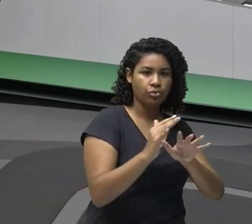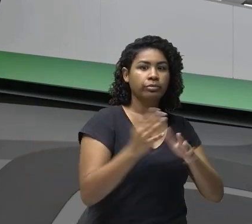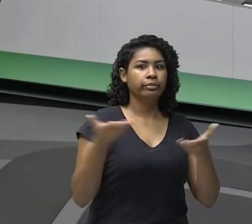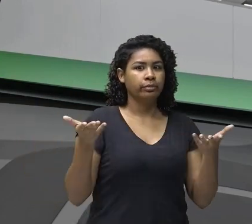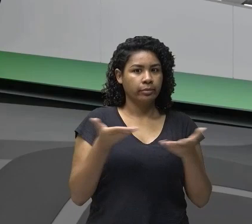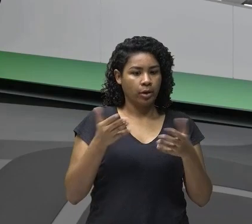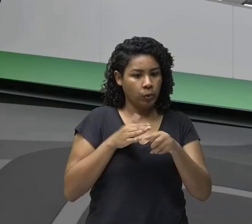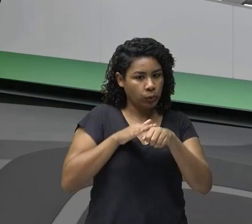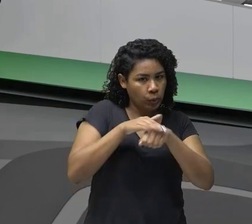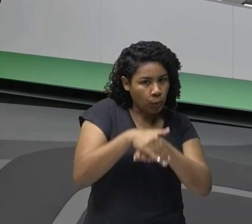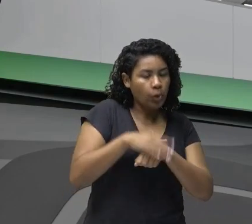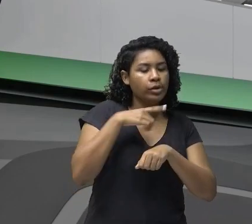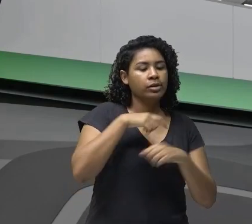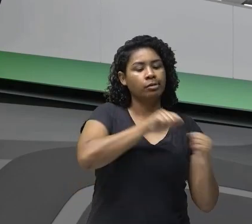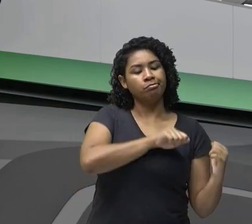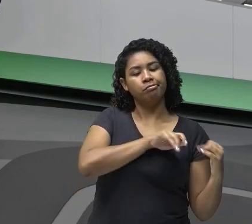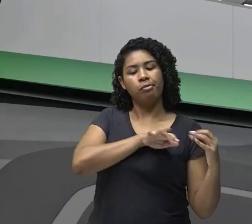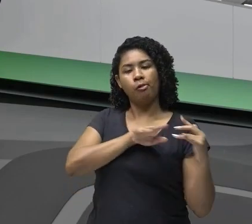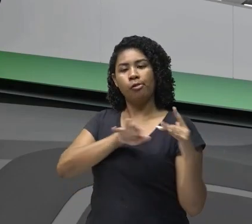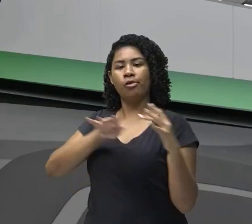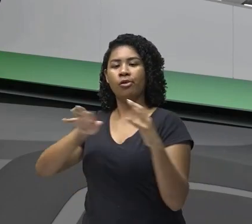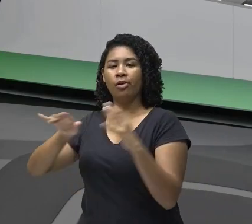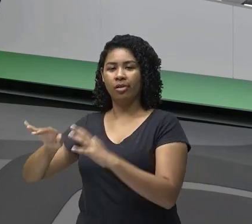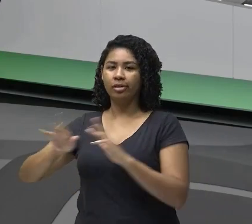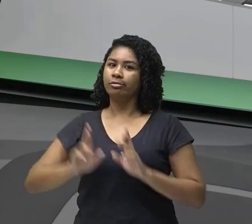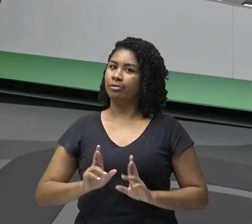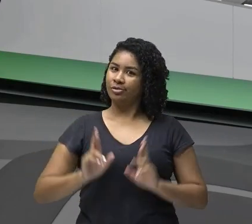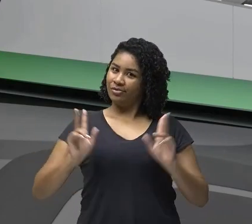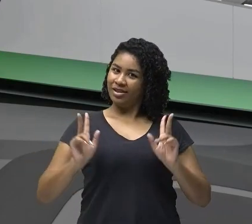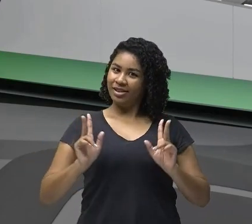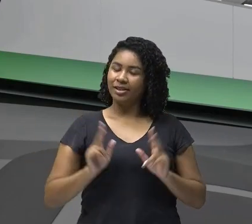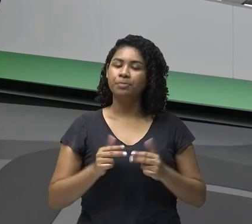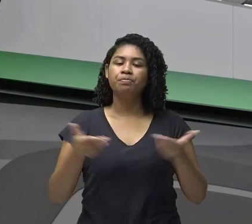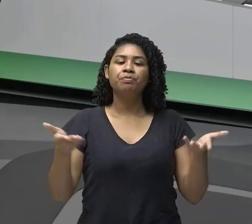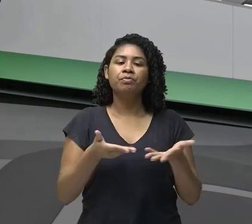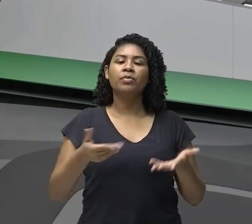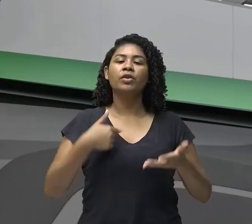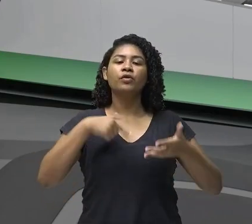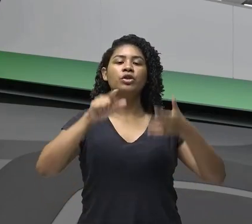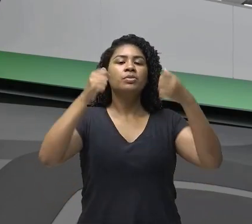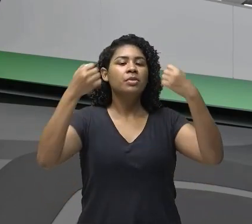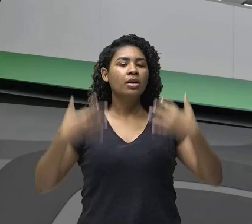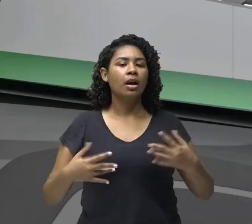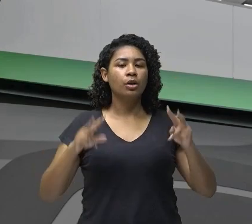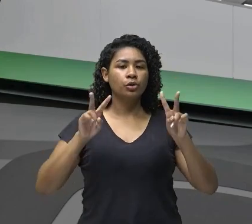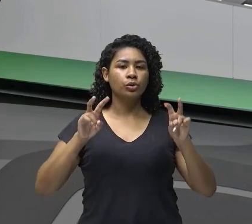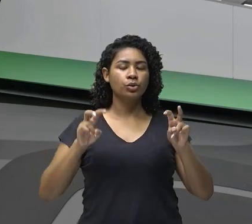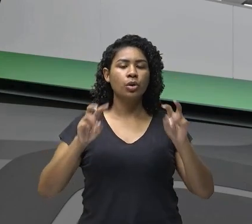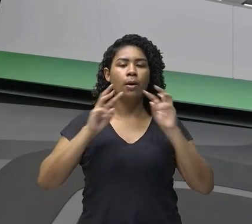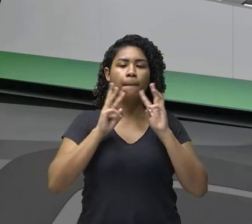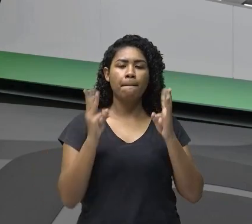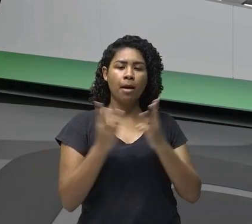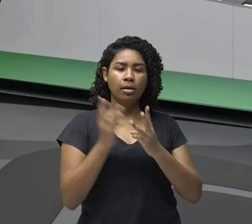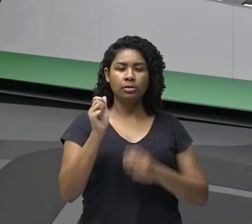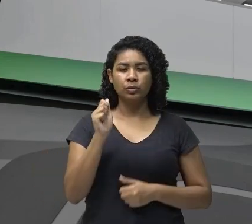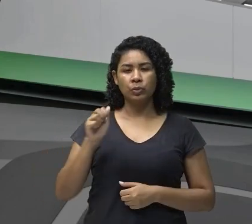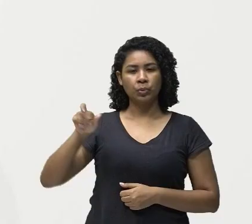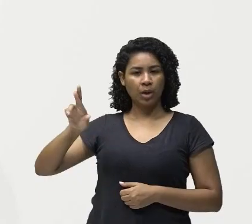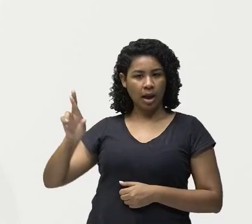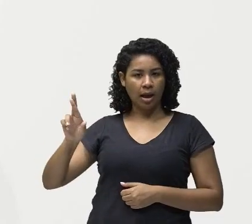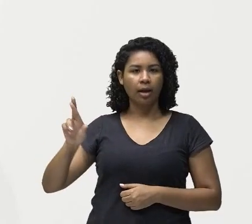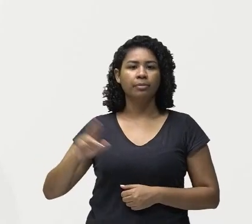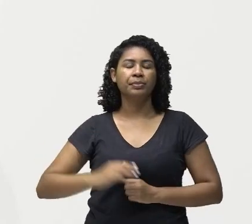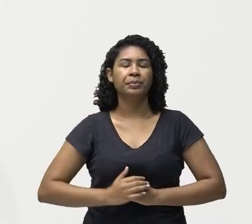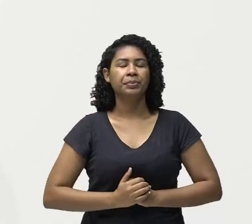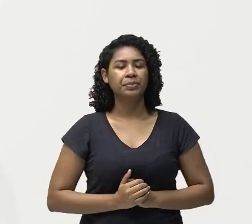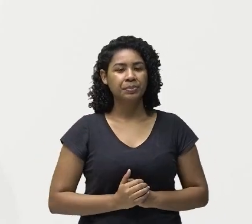agora falar sobre a massa de ar, que é super importante para as formações das frentes frias e das frentes quentes.